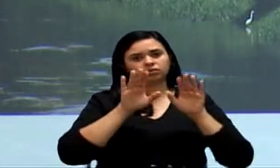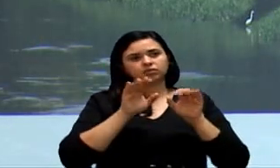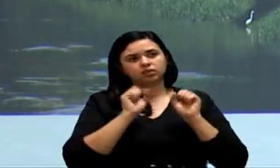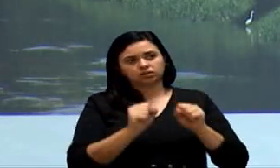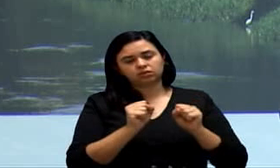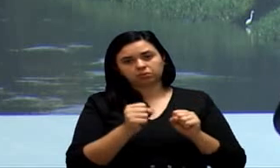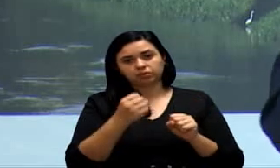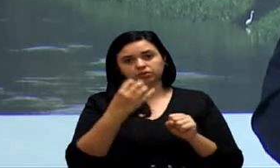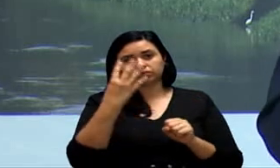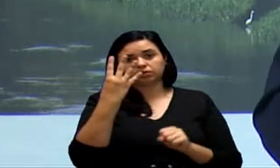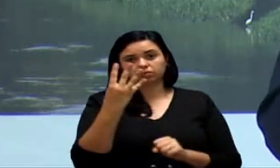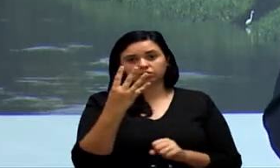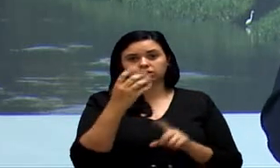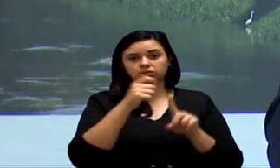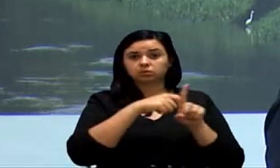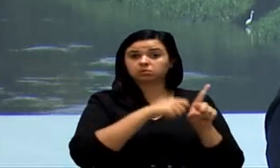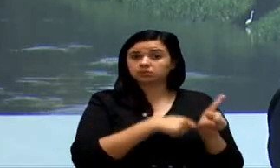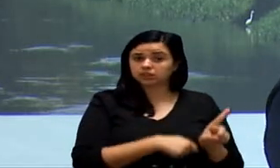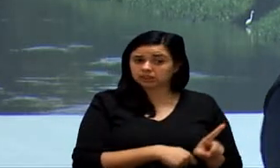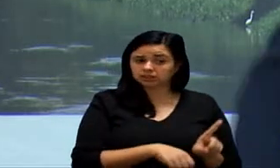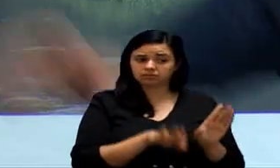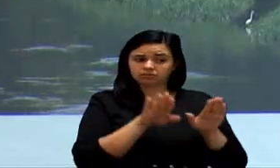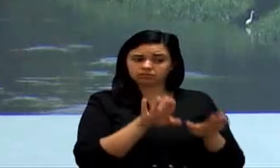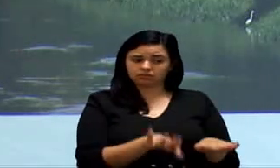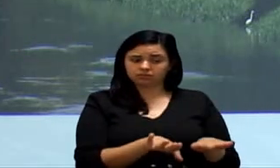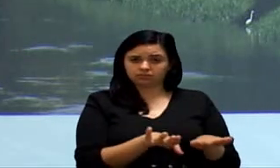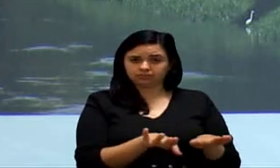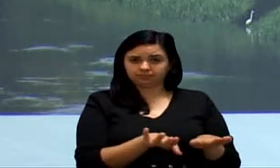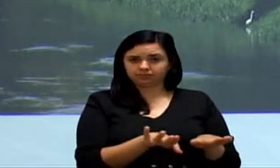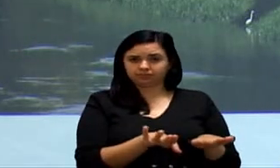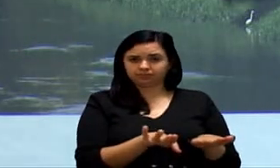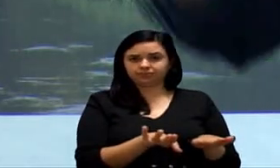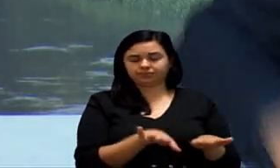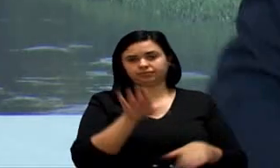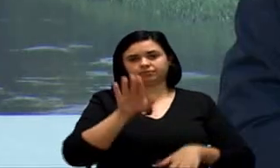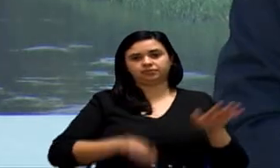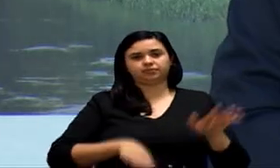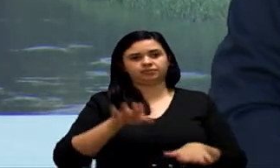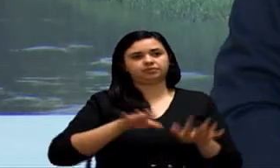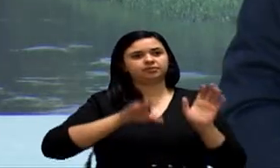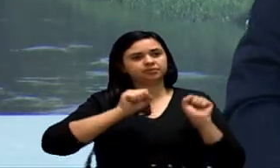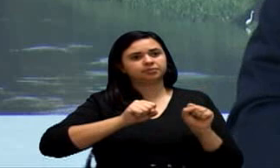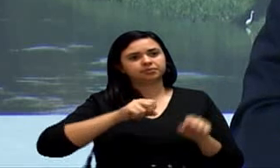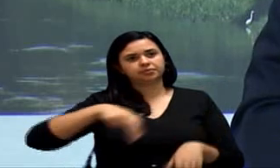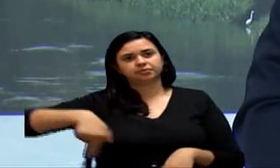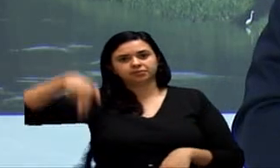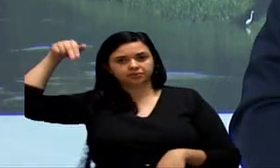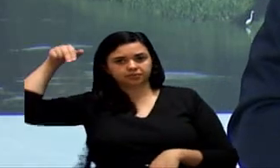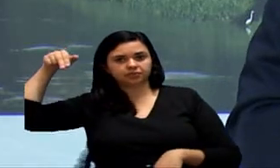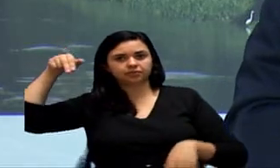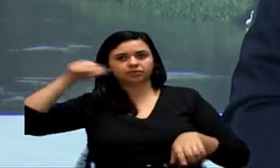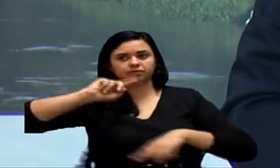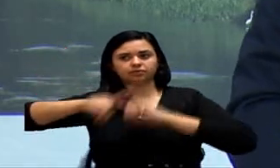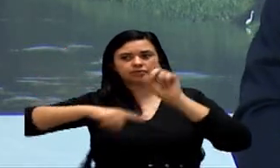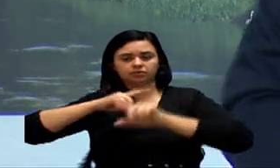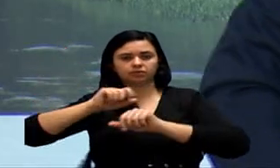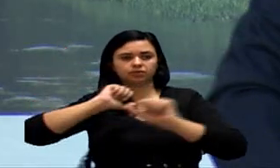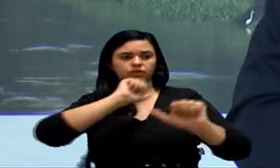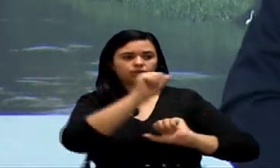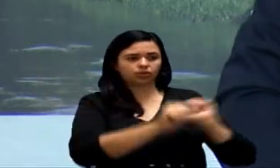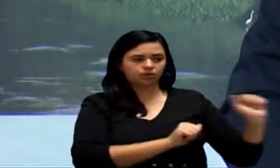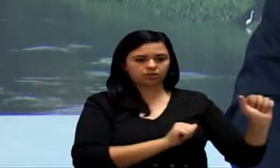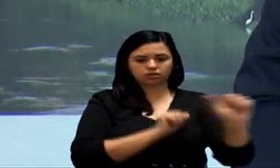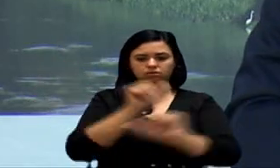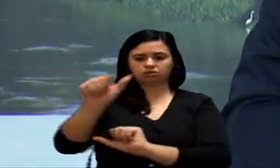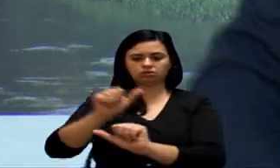local, porque daí ele tem que ser depois, ele pode, por exemplo, ele está lá na Zona Norte, ele pode ir para o Éden, ou ele está no final da Avenida de Ipanema, vai ver onde a